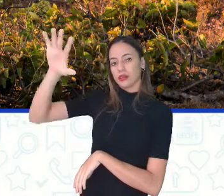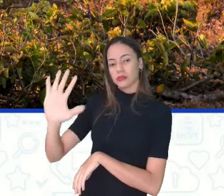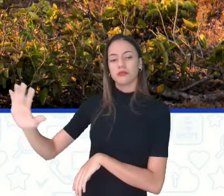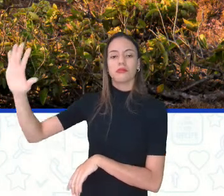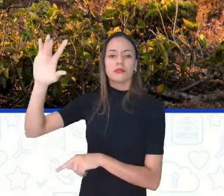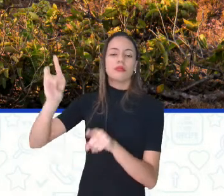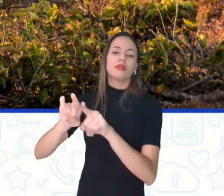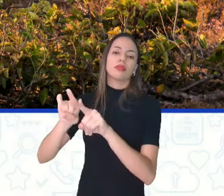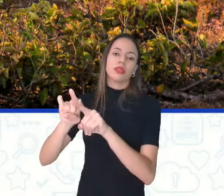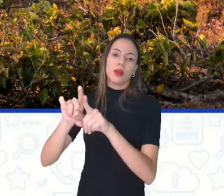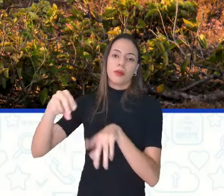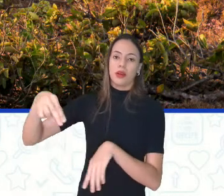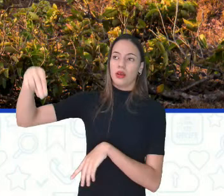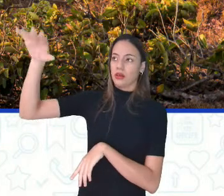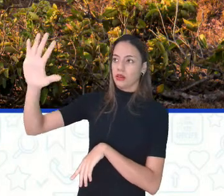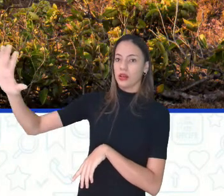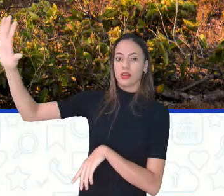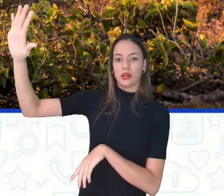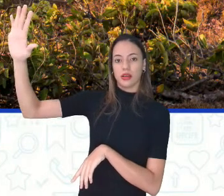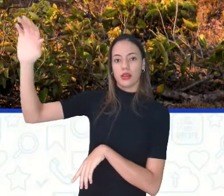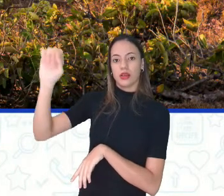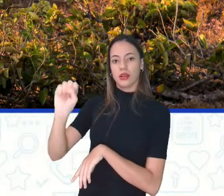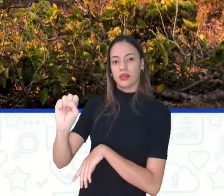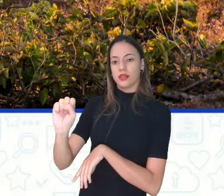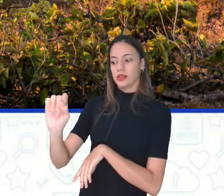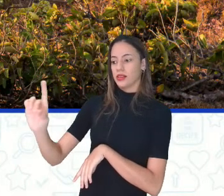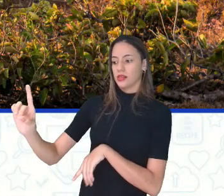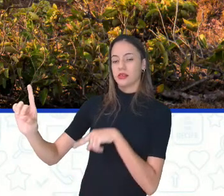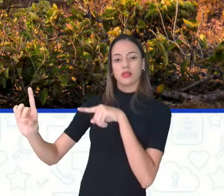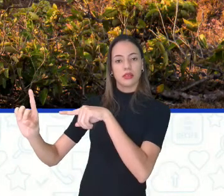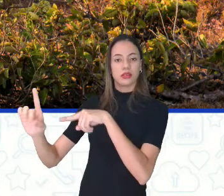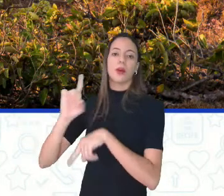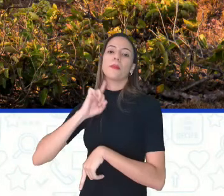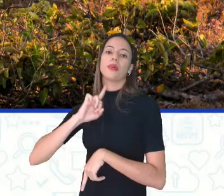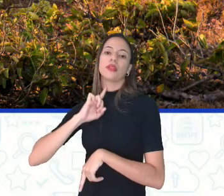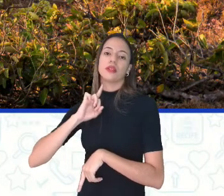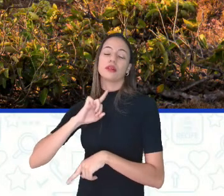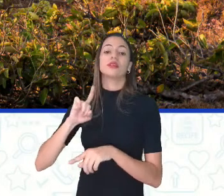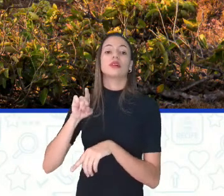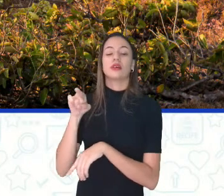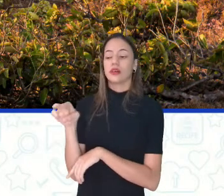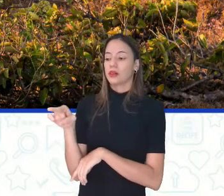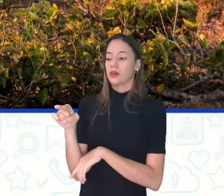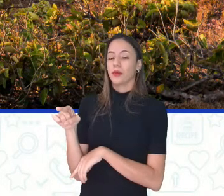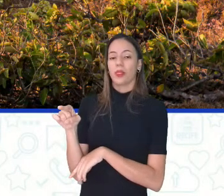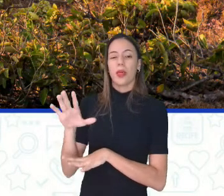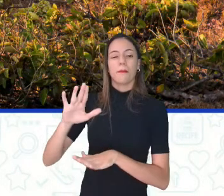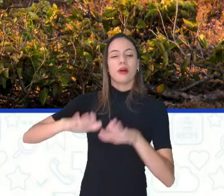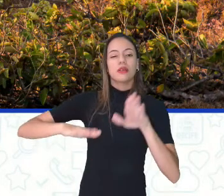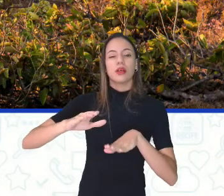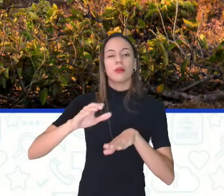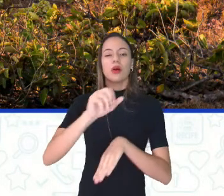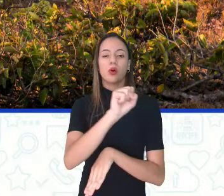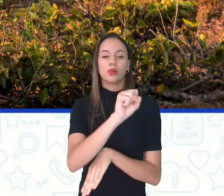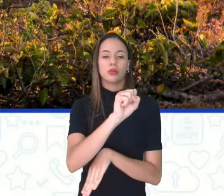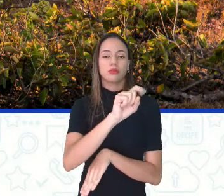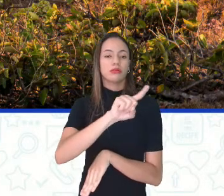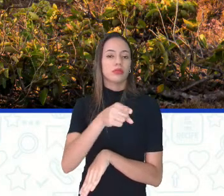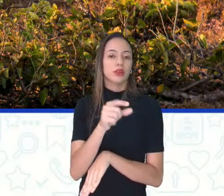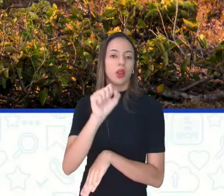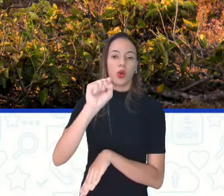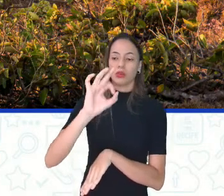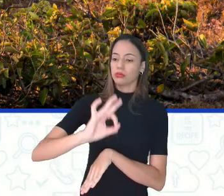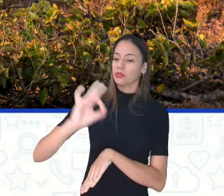da região sudeste, né, em Minas Gerais, tá certo? Então a nossa caatinga, 8,8% somente